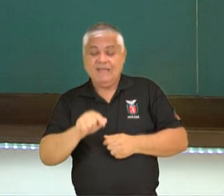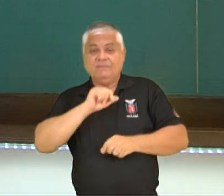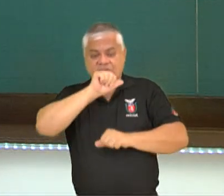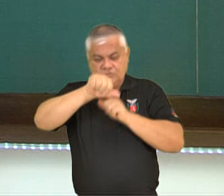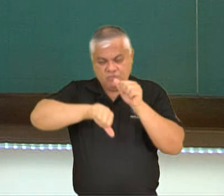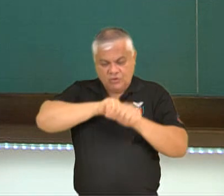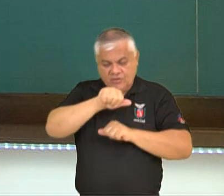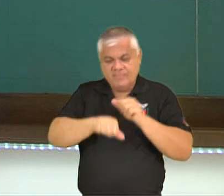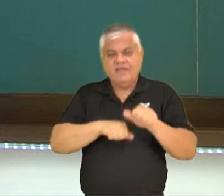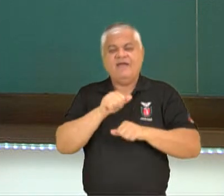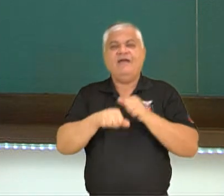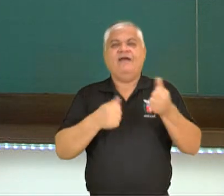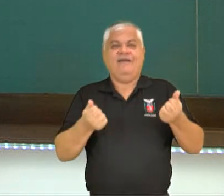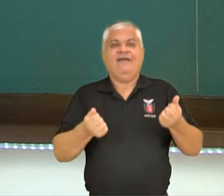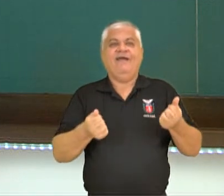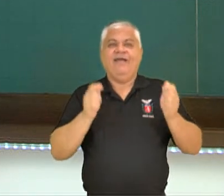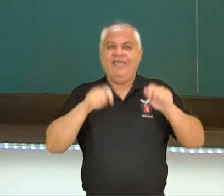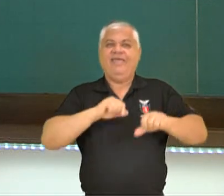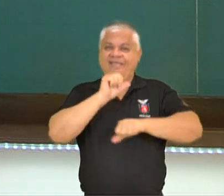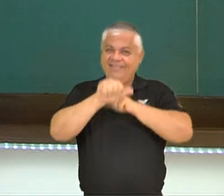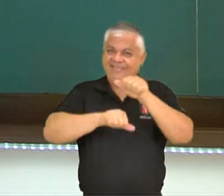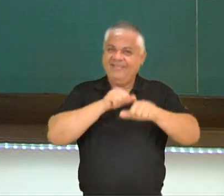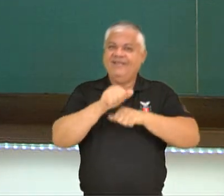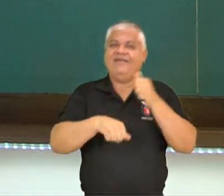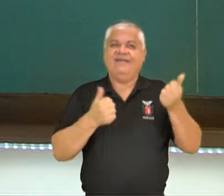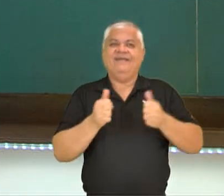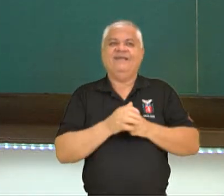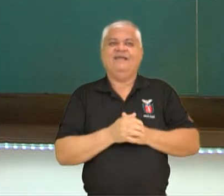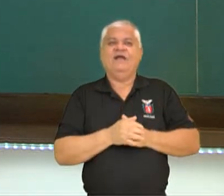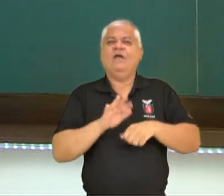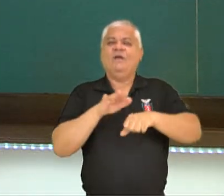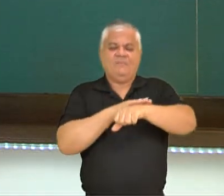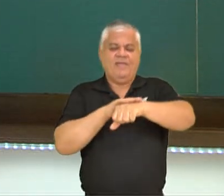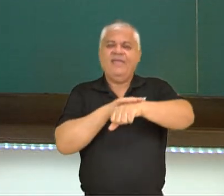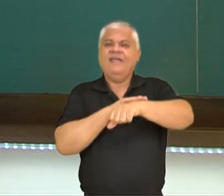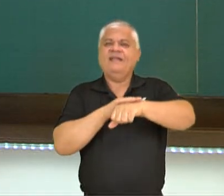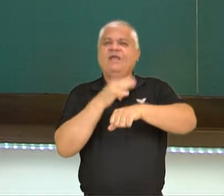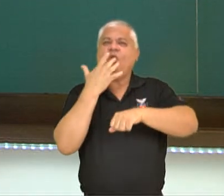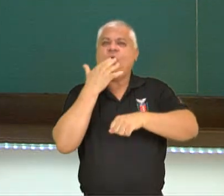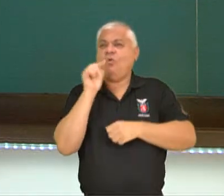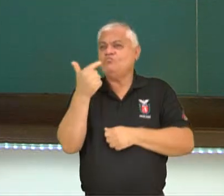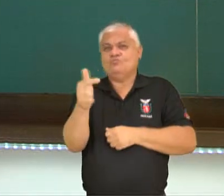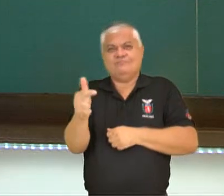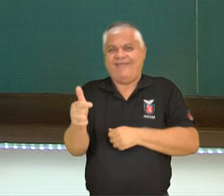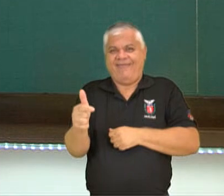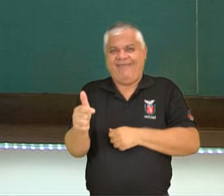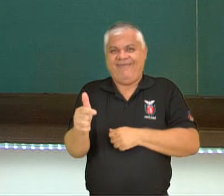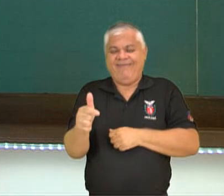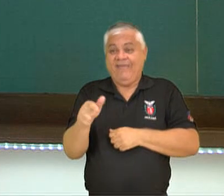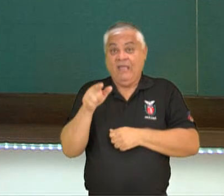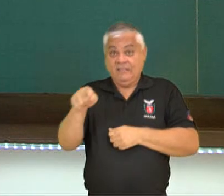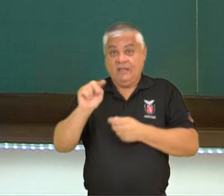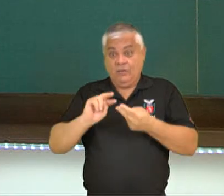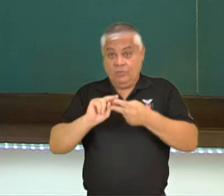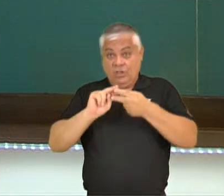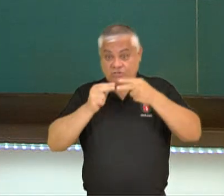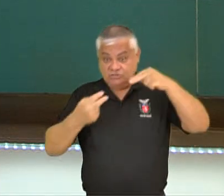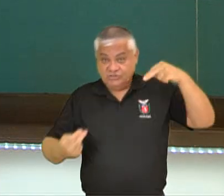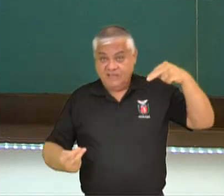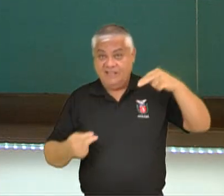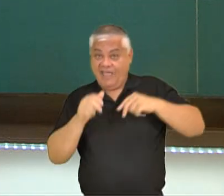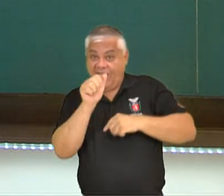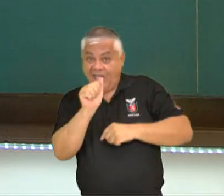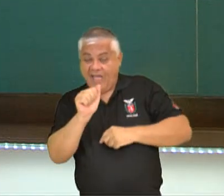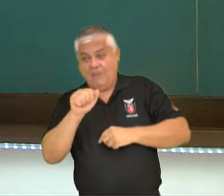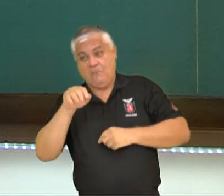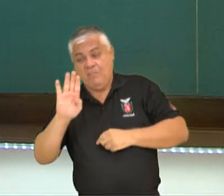melanina, que é o que dá a cor da nossa pele. Porém, se um dos genes aqui, o gene A ou o gene B que está te mostrando,